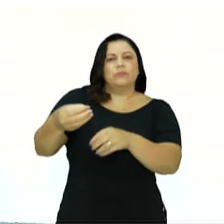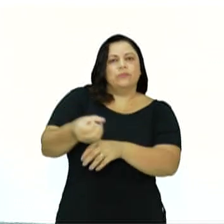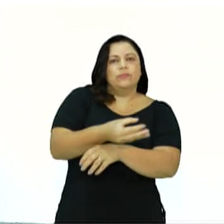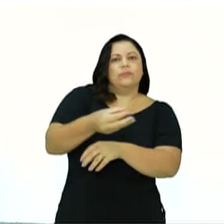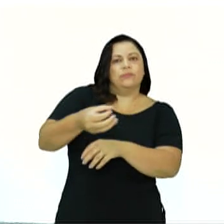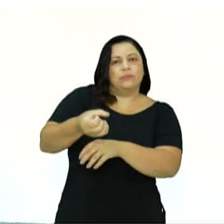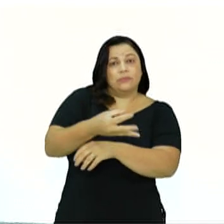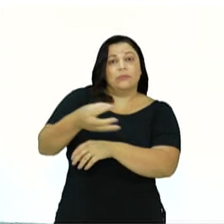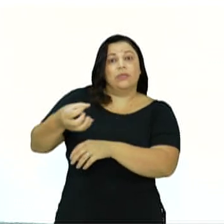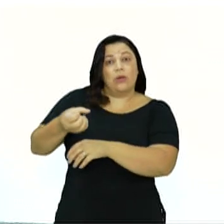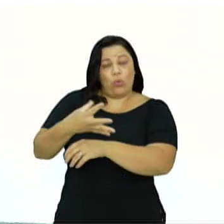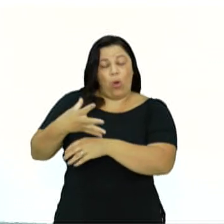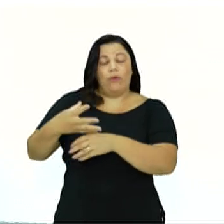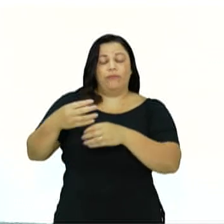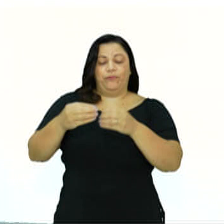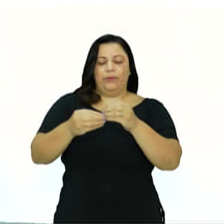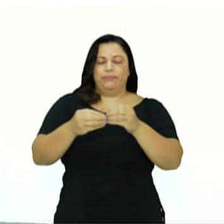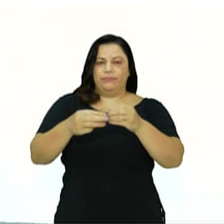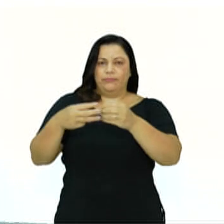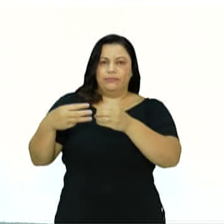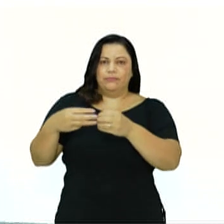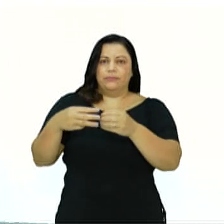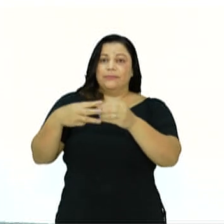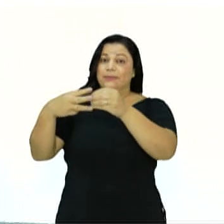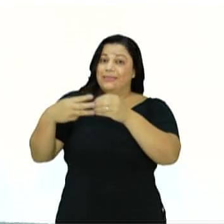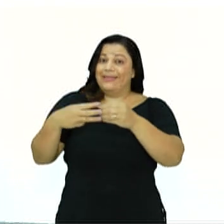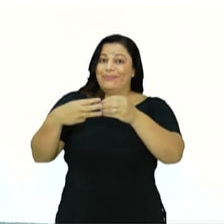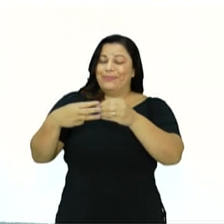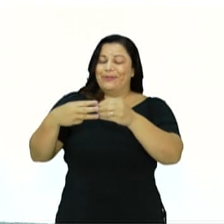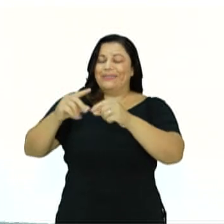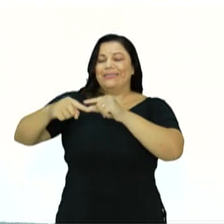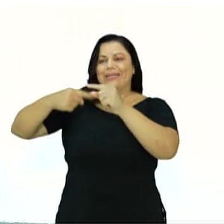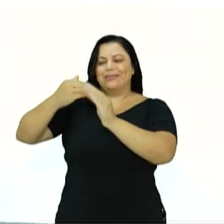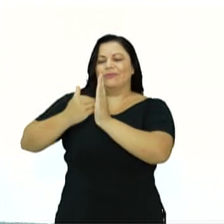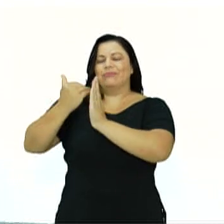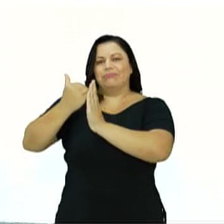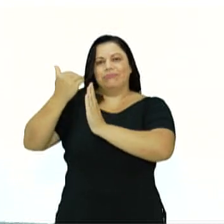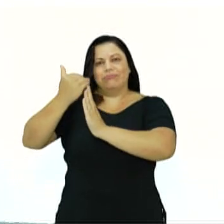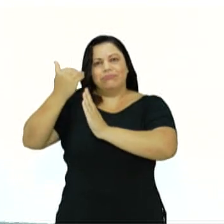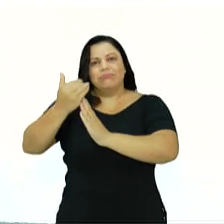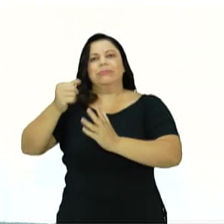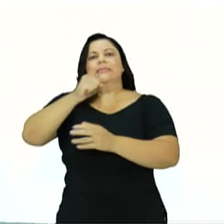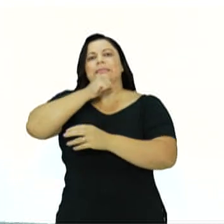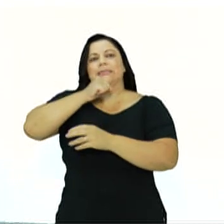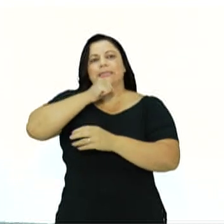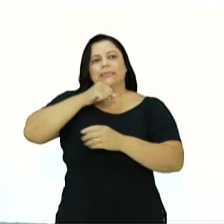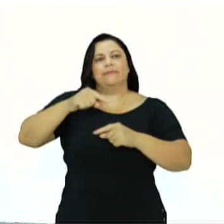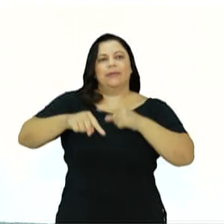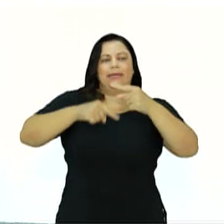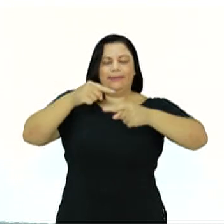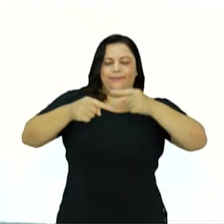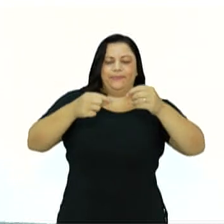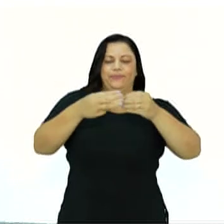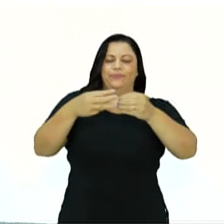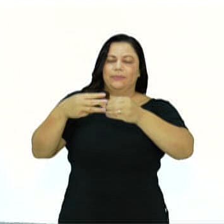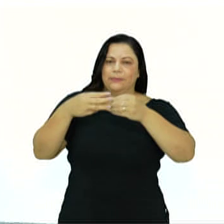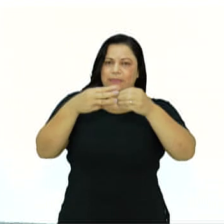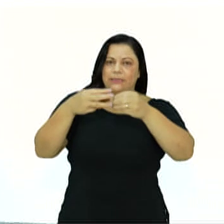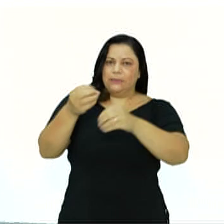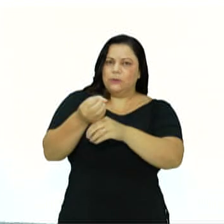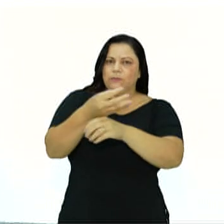que formam lá as células, né, mais maduras. Também aqui, os osteoblastos, que são células mais jovens, formam